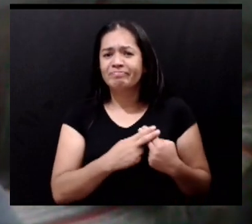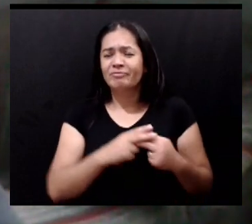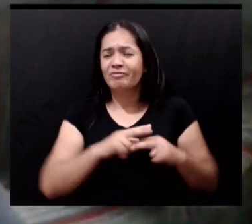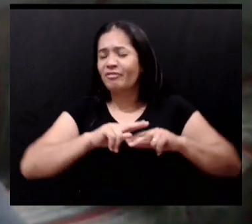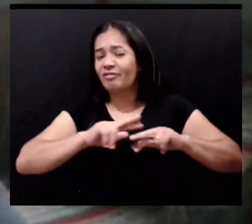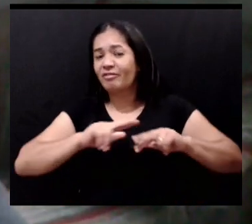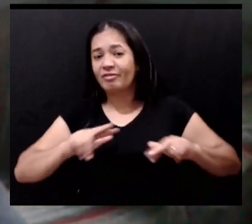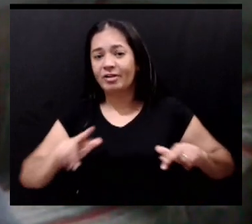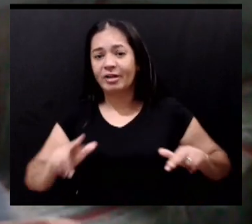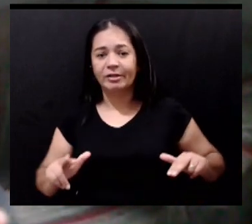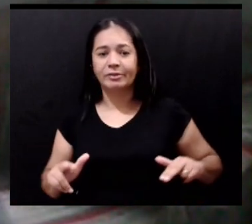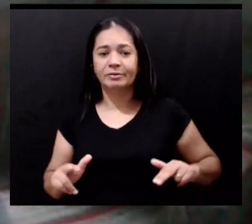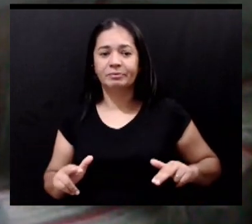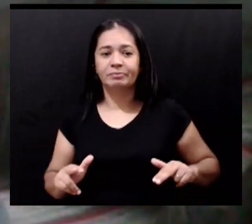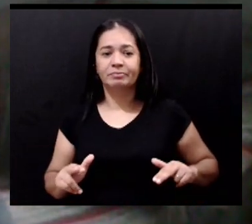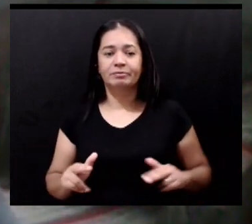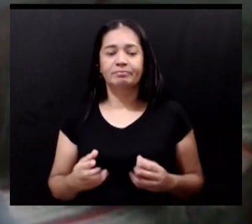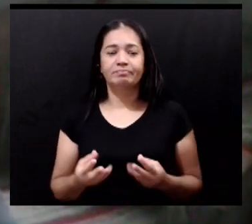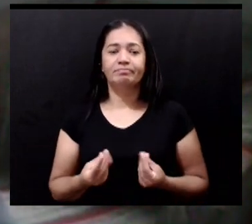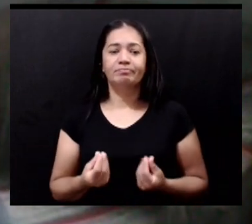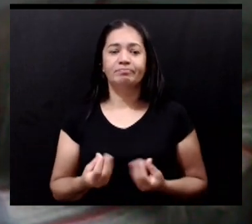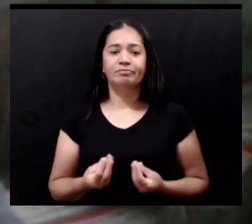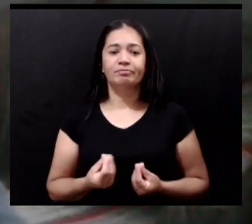não seria